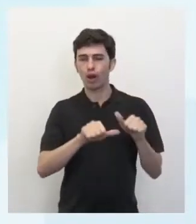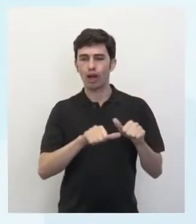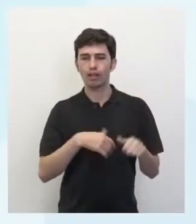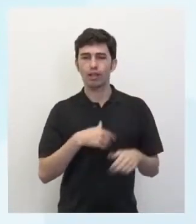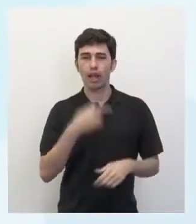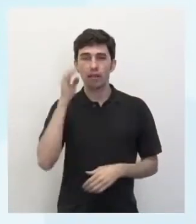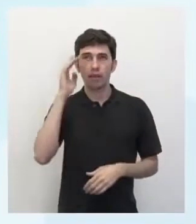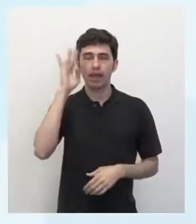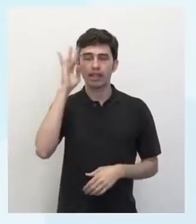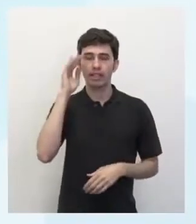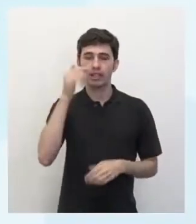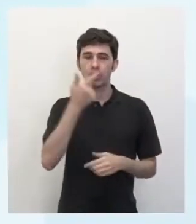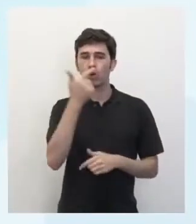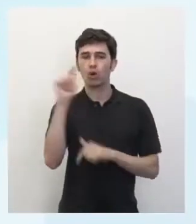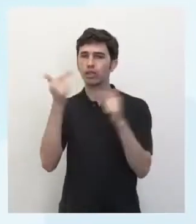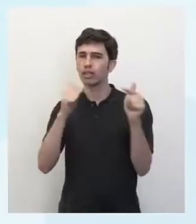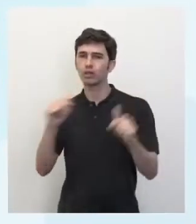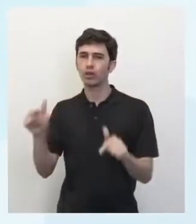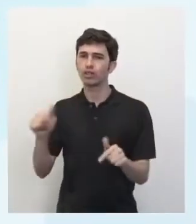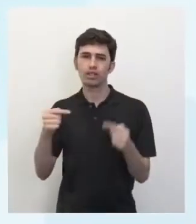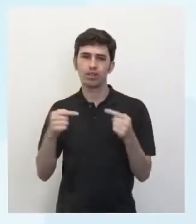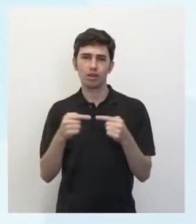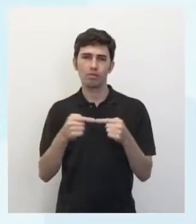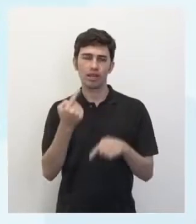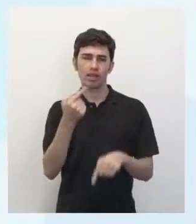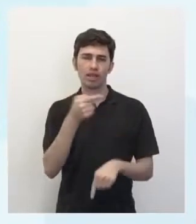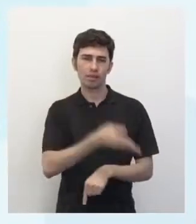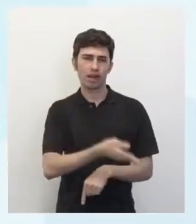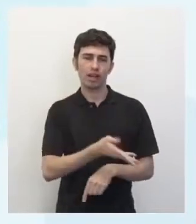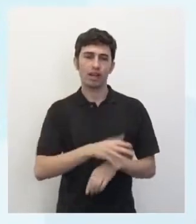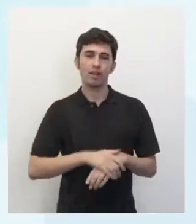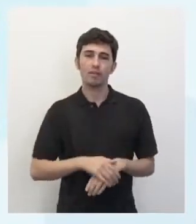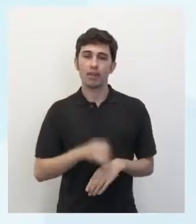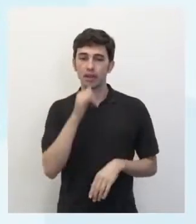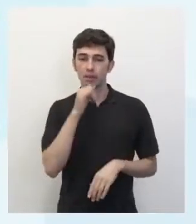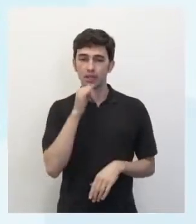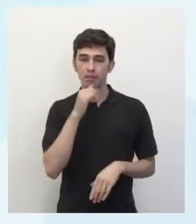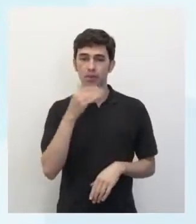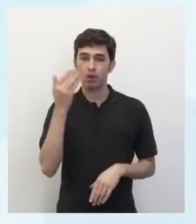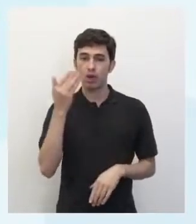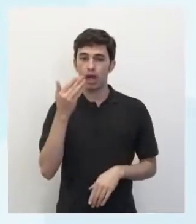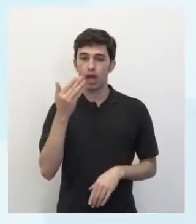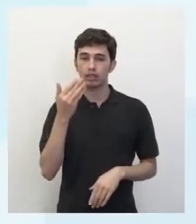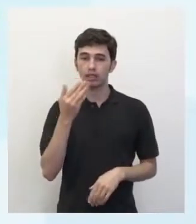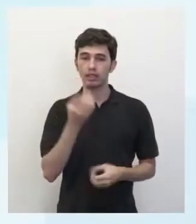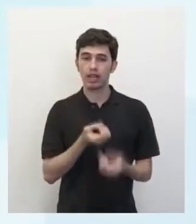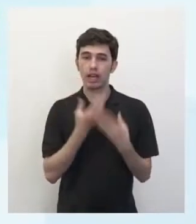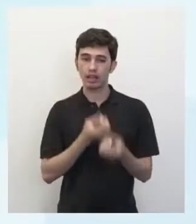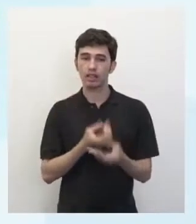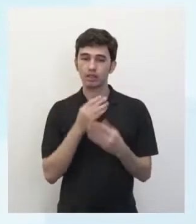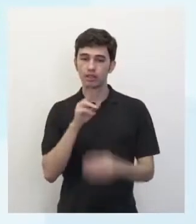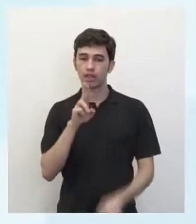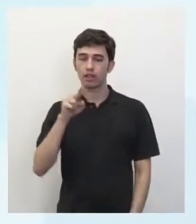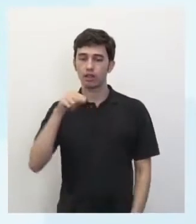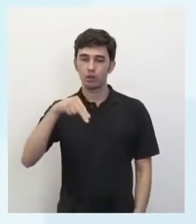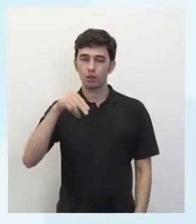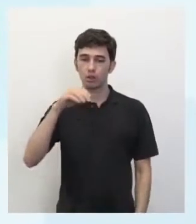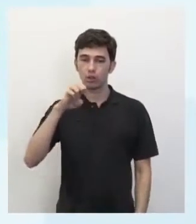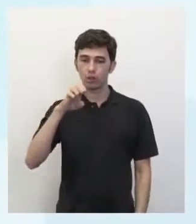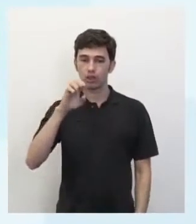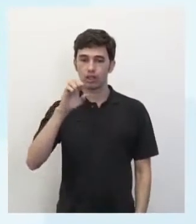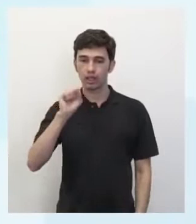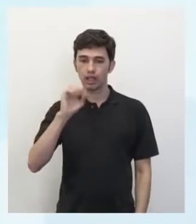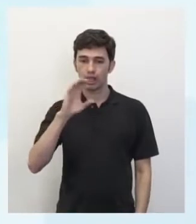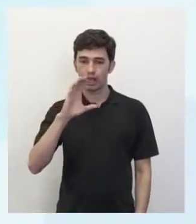etária. Aí aqui na segunda parte tem aí, dados da Unesco afirmam, vocês usaram muito bem. Aí depois ela